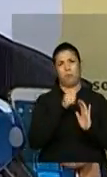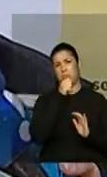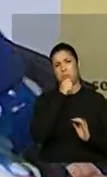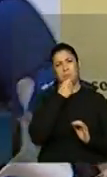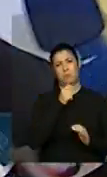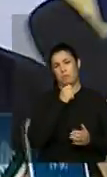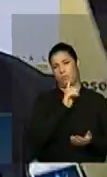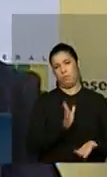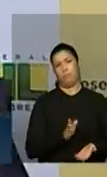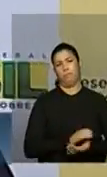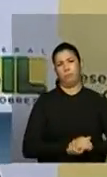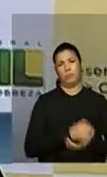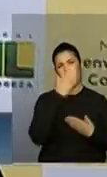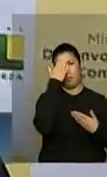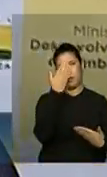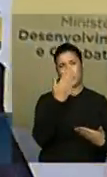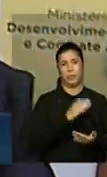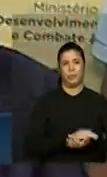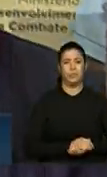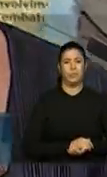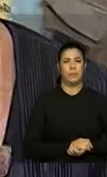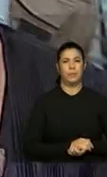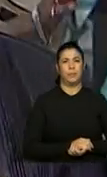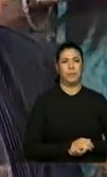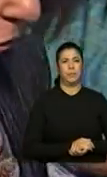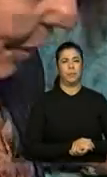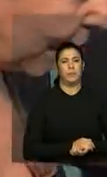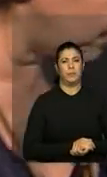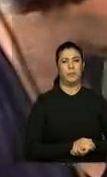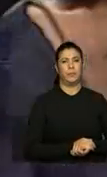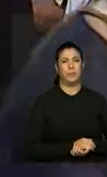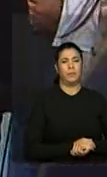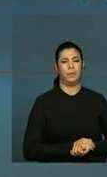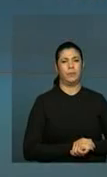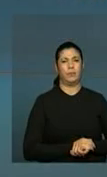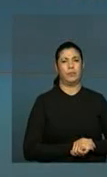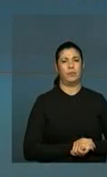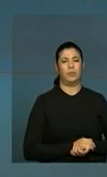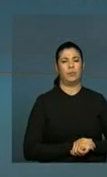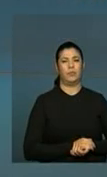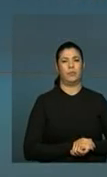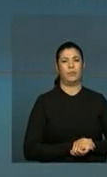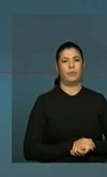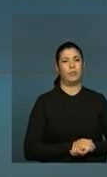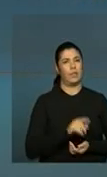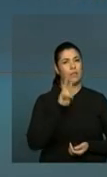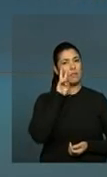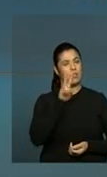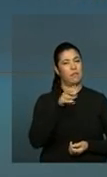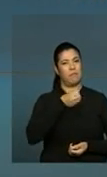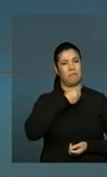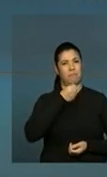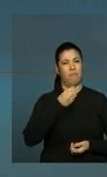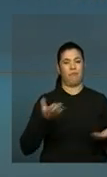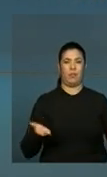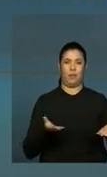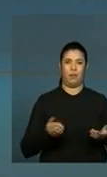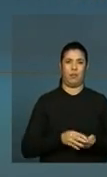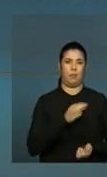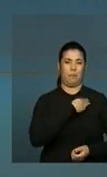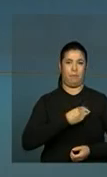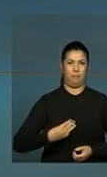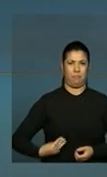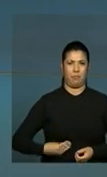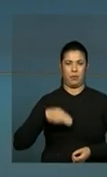agenda. Obrigada, ministro. Quando a senhora foi professora... Essa foi a entrevista ao vivo da ministra